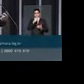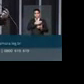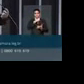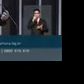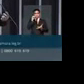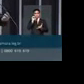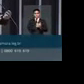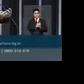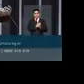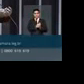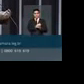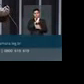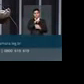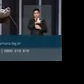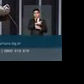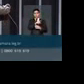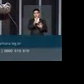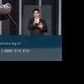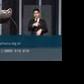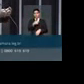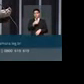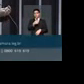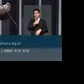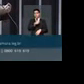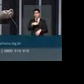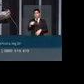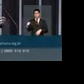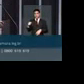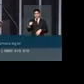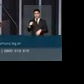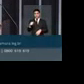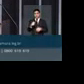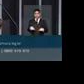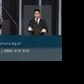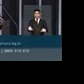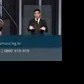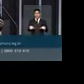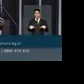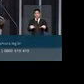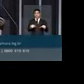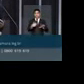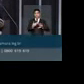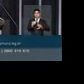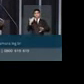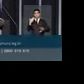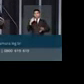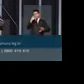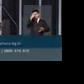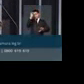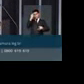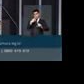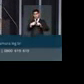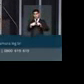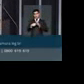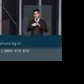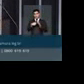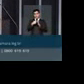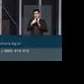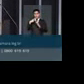esposa, que ela chegou a ficar 7 meses afastada da prefeitura por pressões políticas